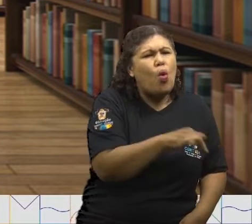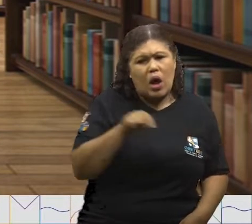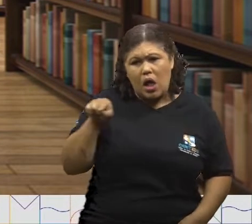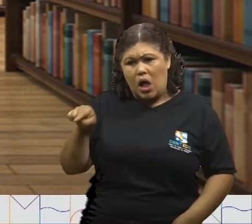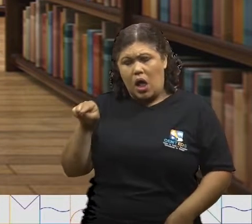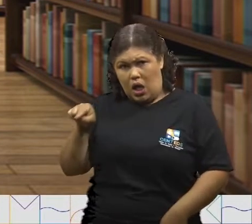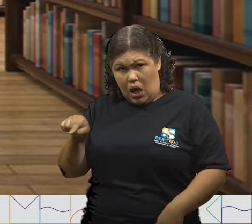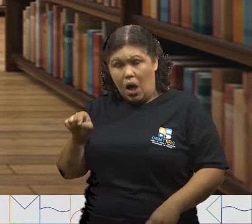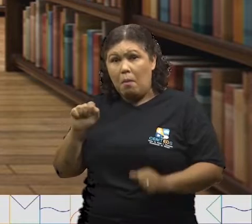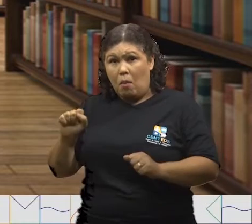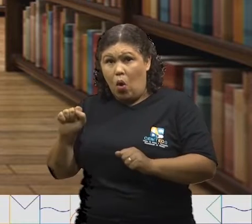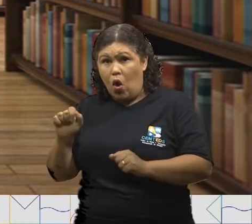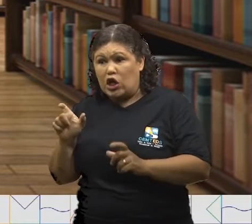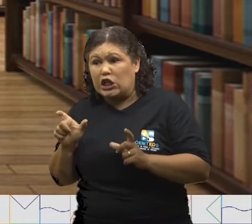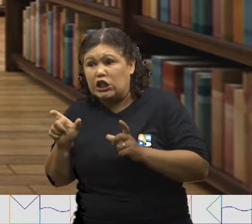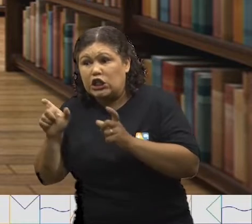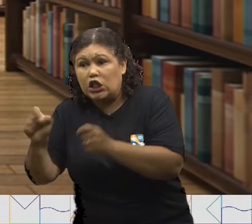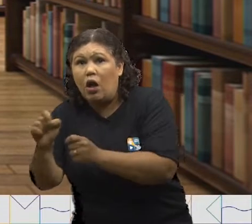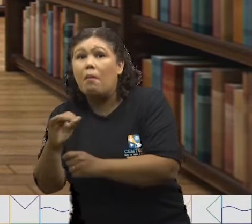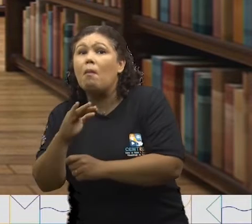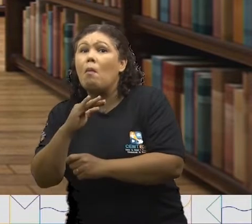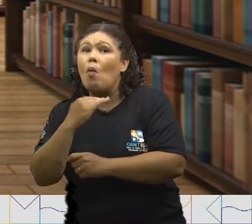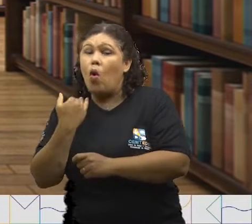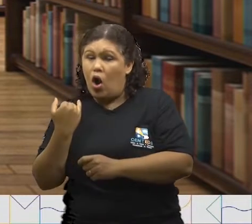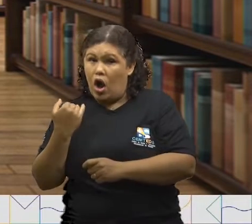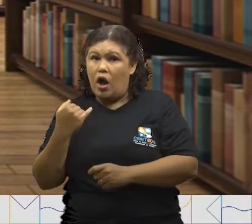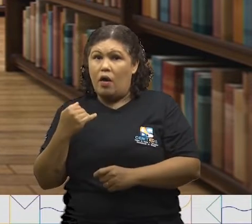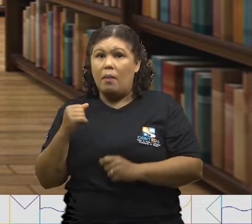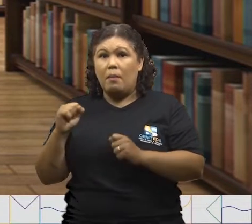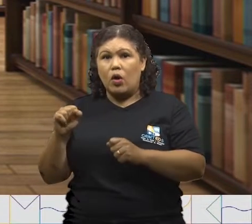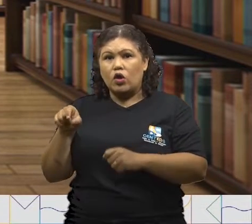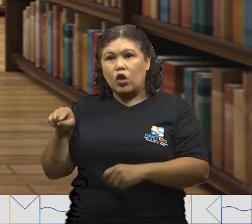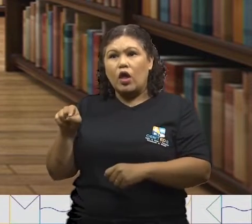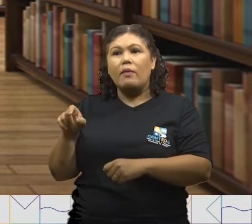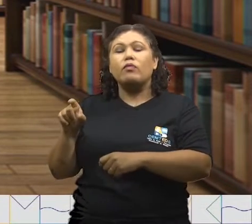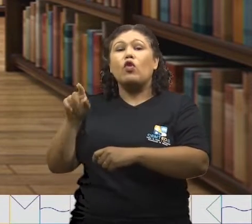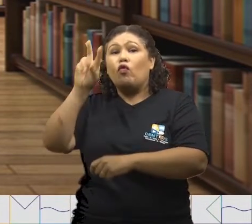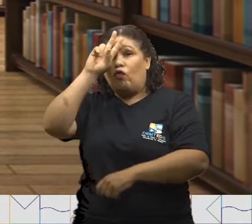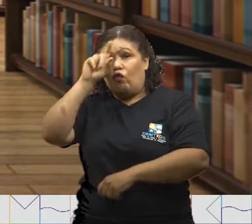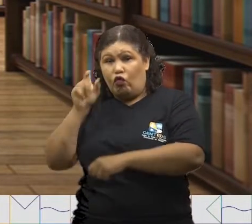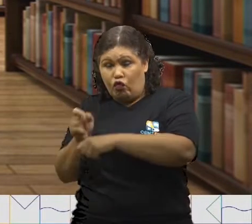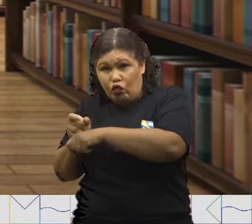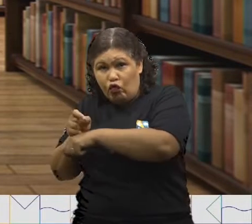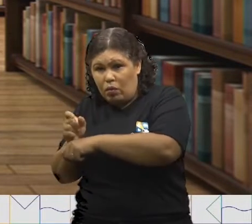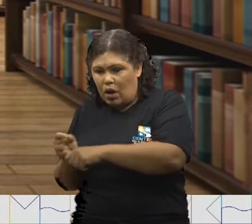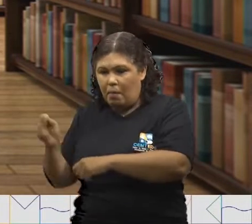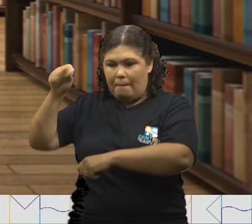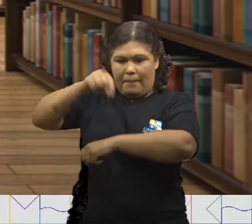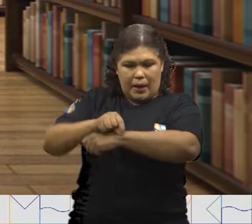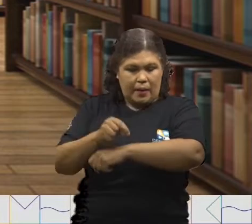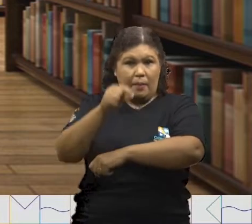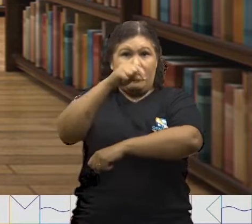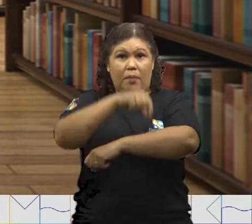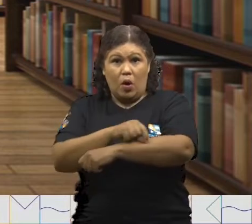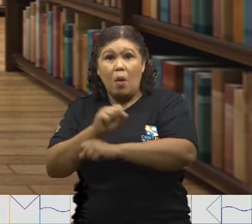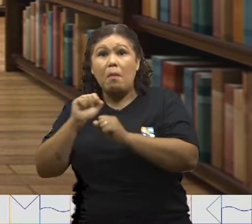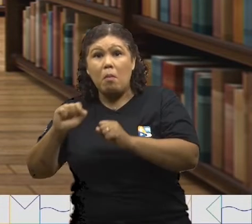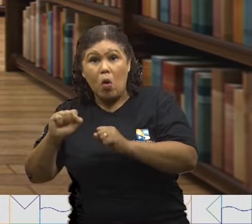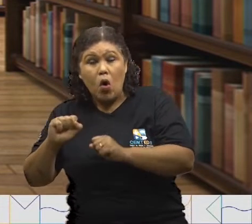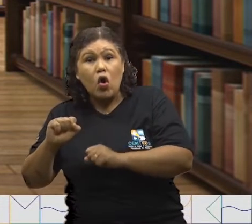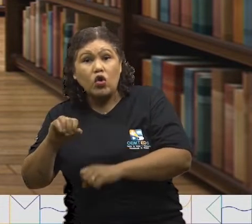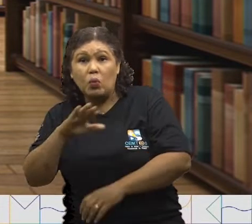da Jack Jumper, também conhecida como formiga saltadora, pode ser